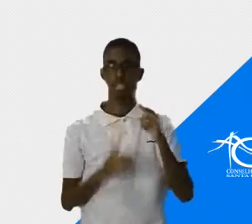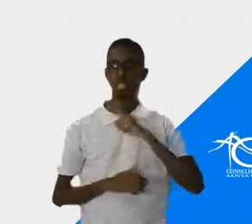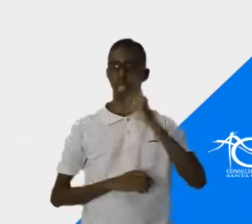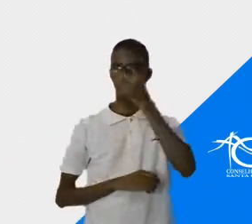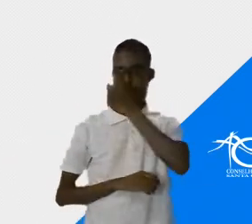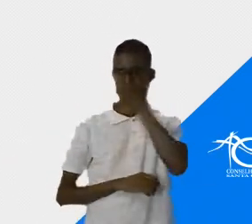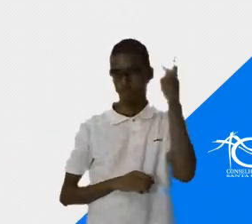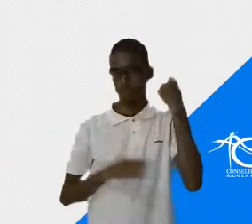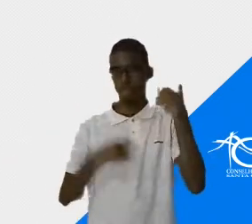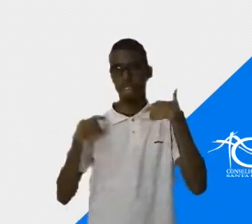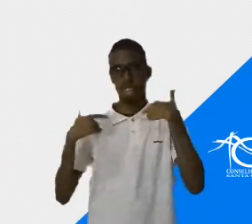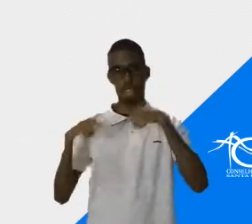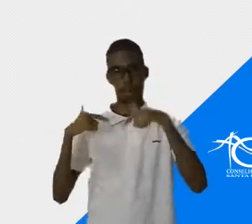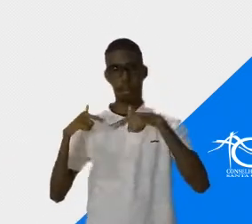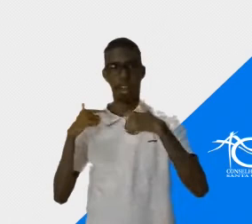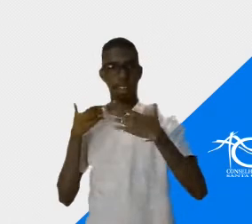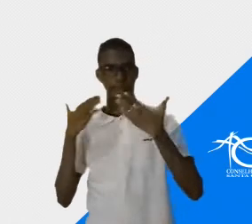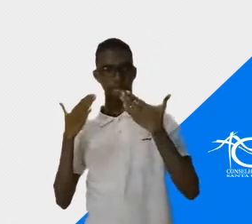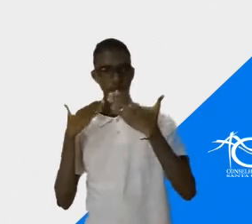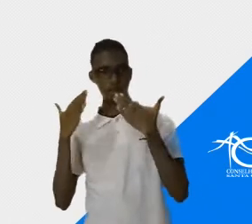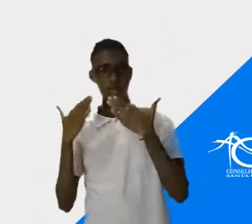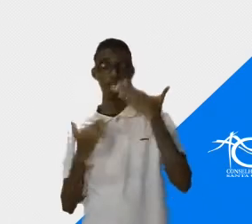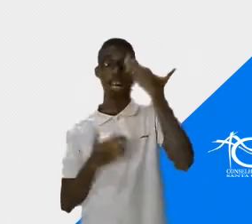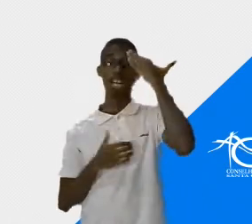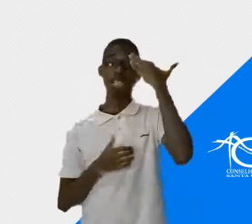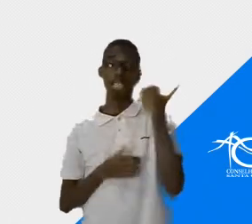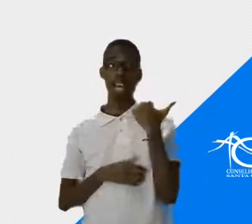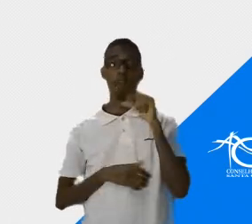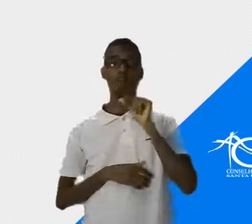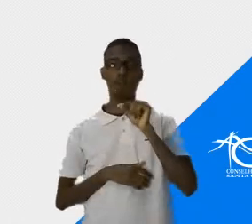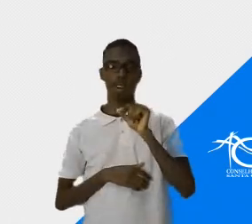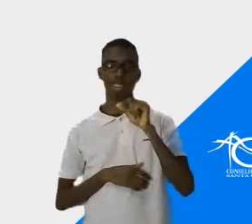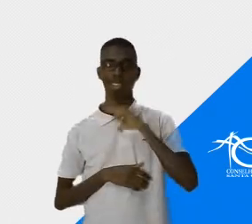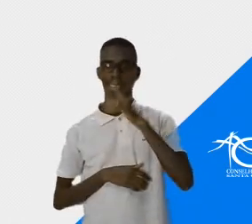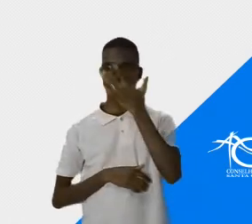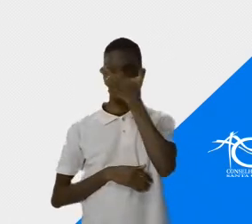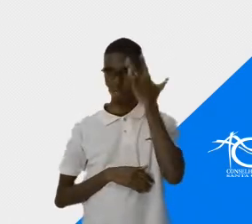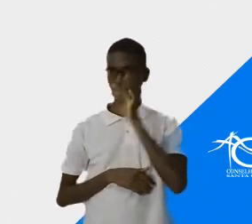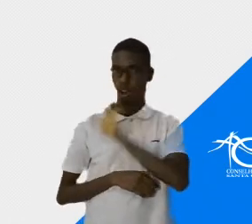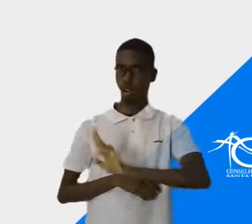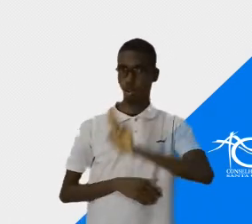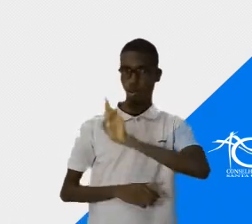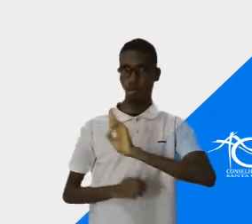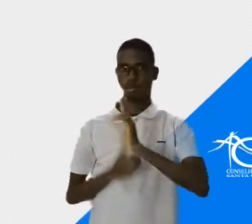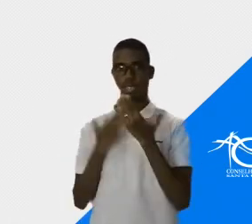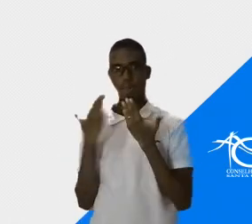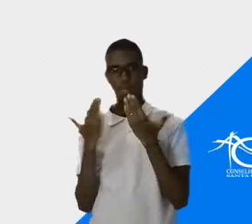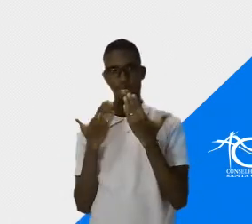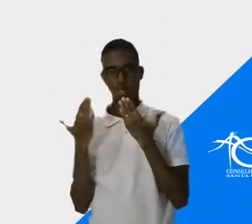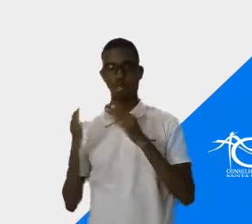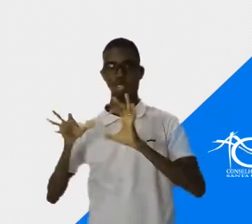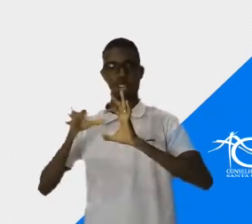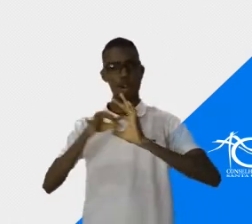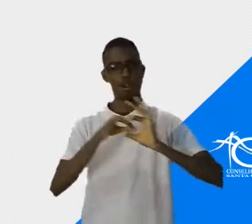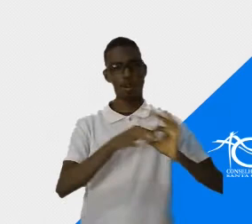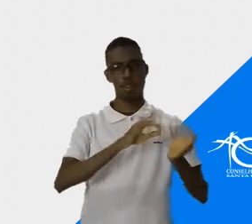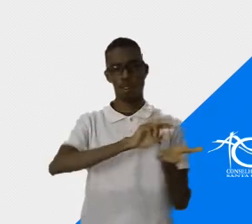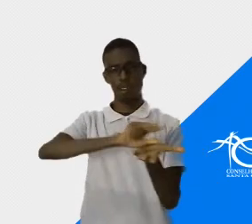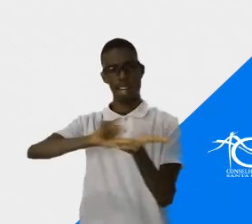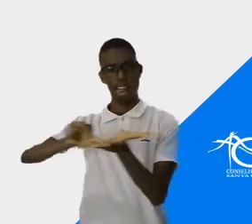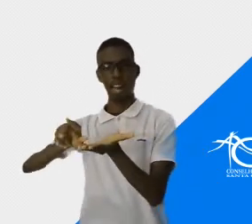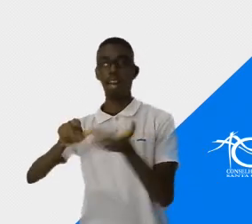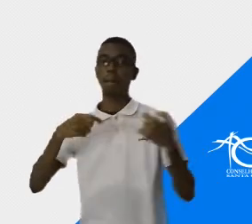psicologia sabe que os usuários da psicologia, em diferentes contextos, demandam avaliação psicológica. E